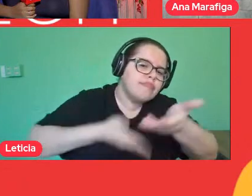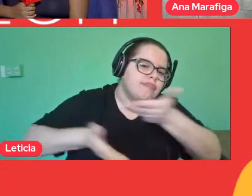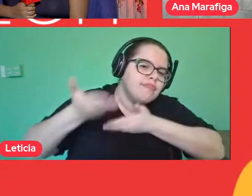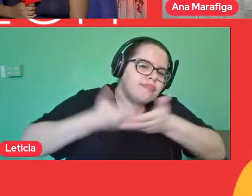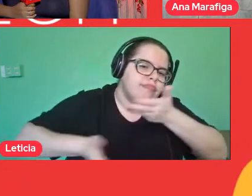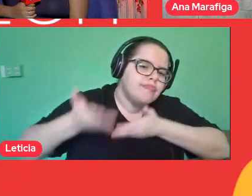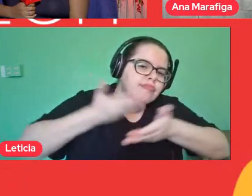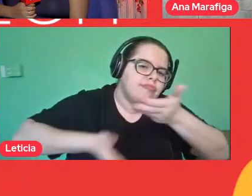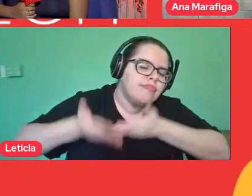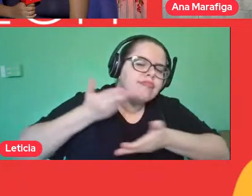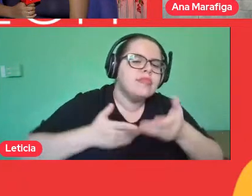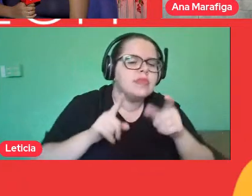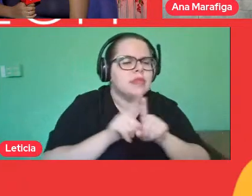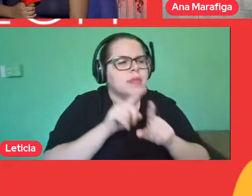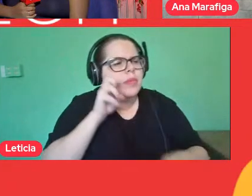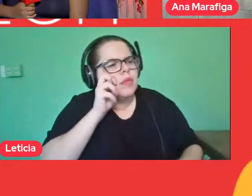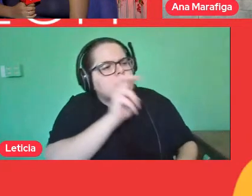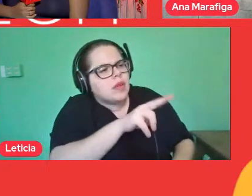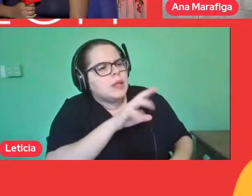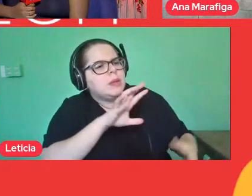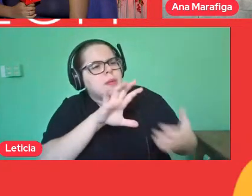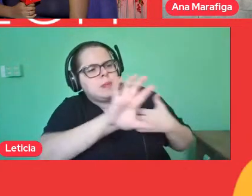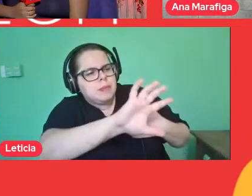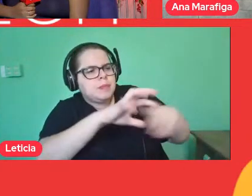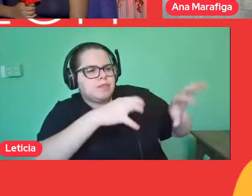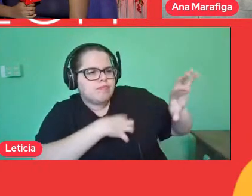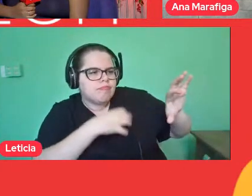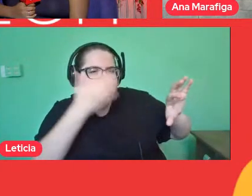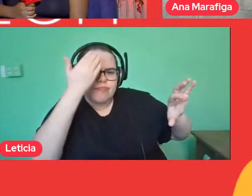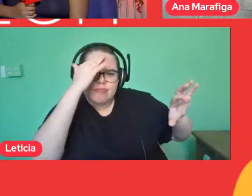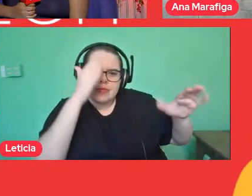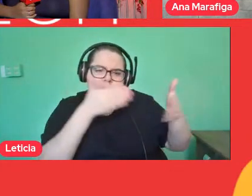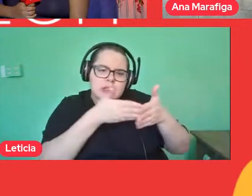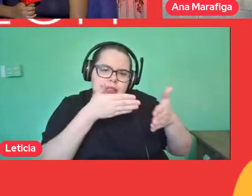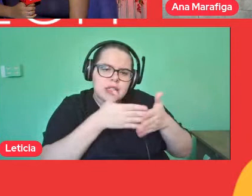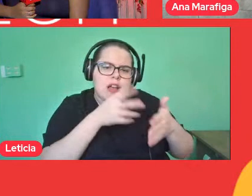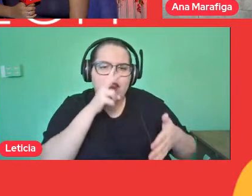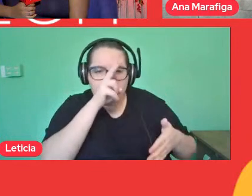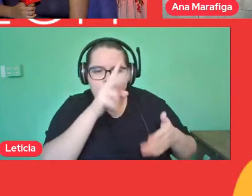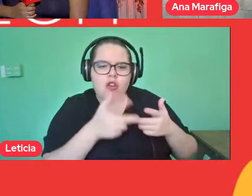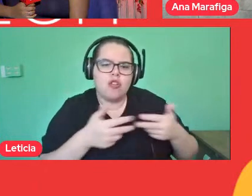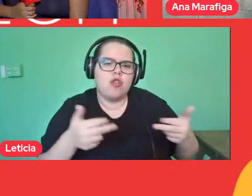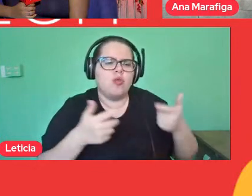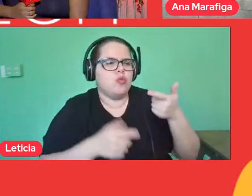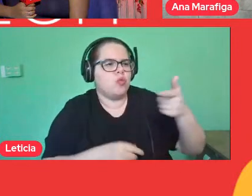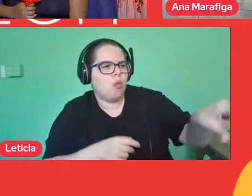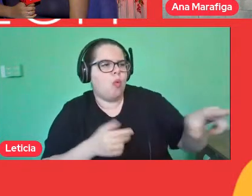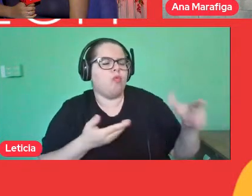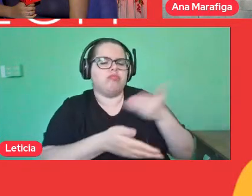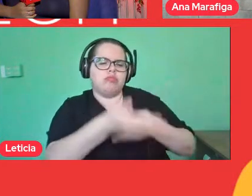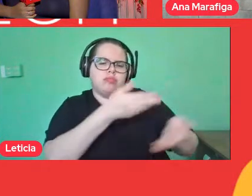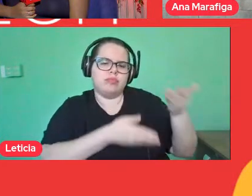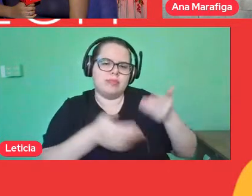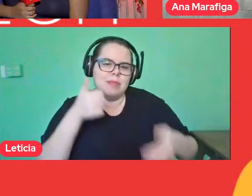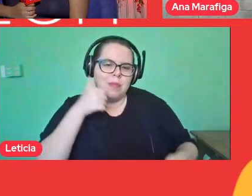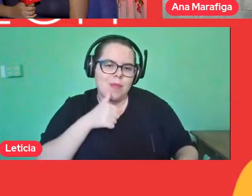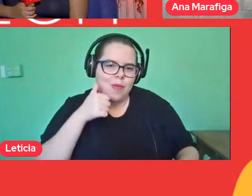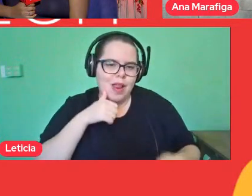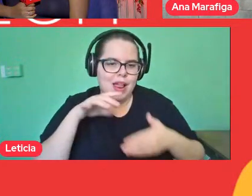saber entender as limitações, as forças e as fraquezas do outro. Então, para mulheres